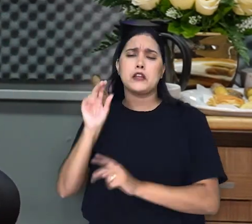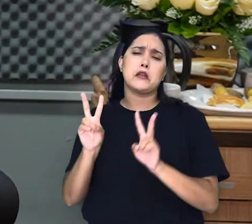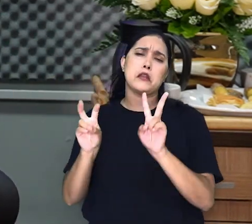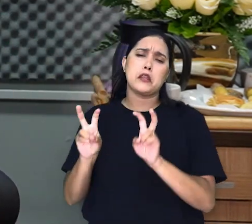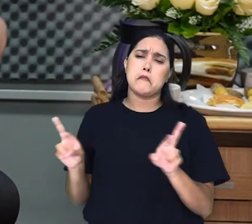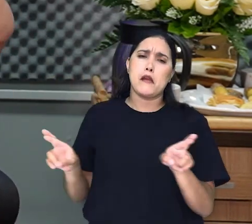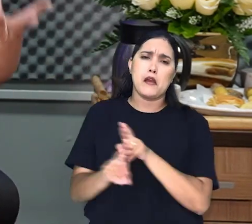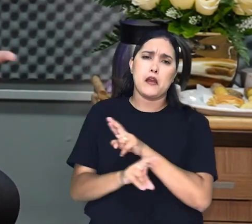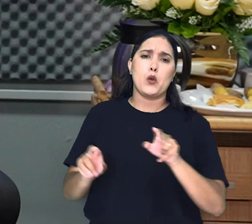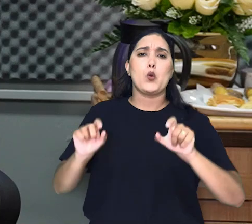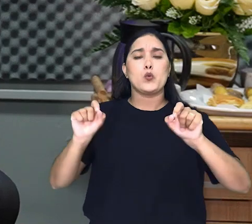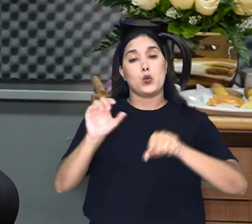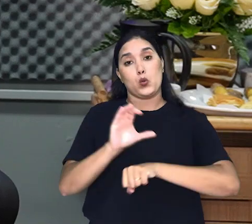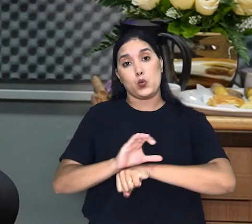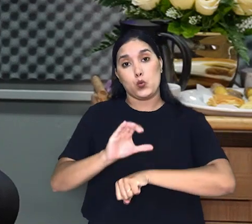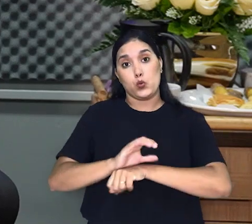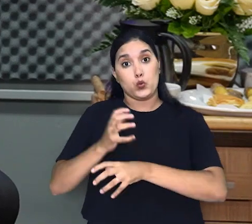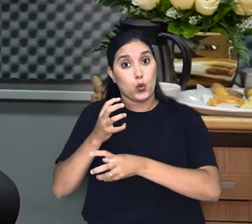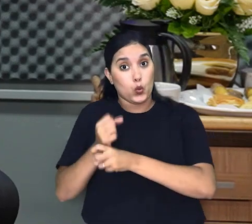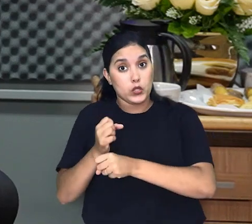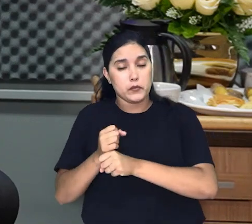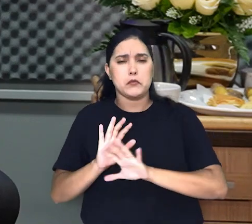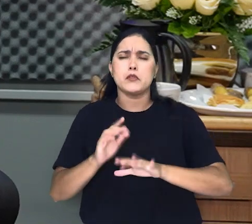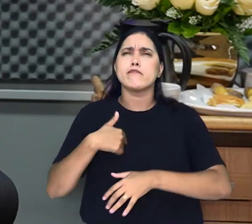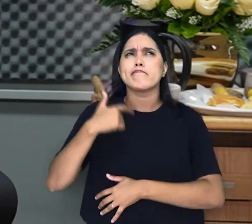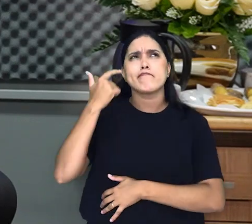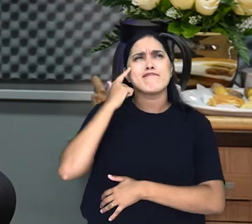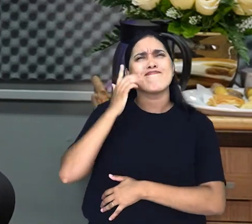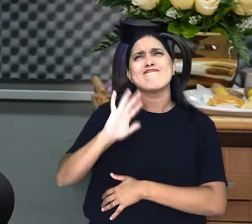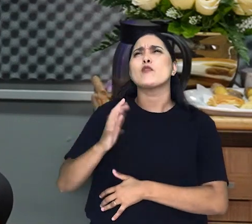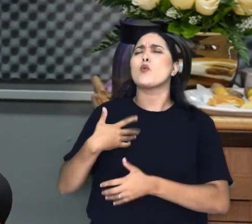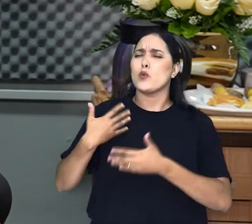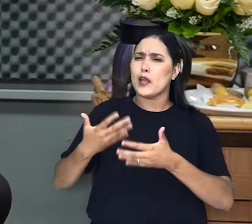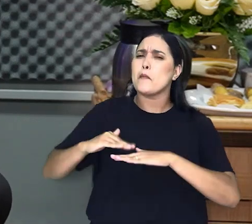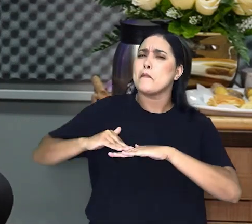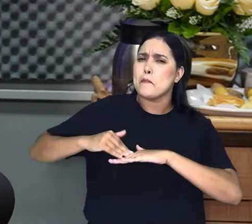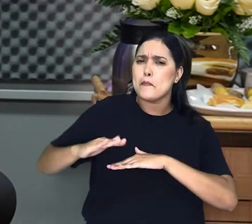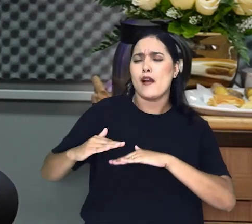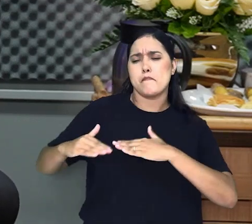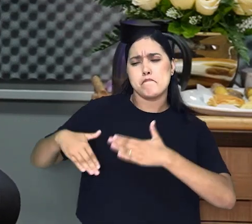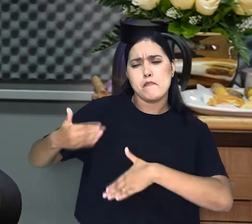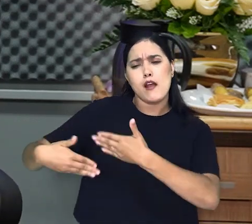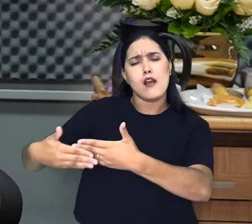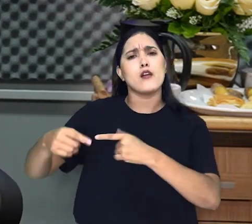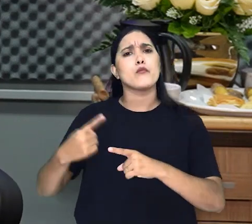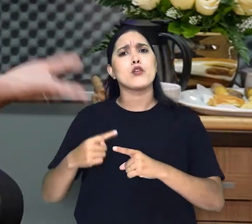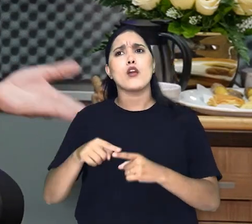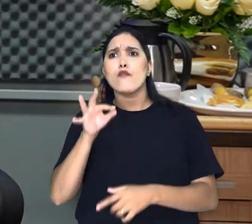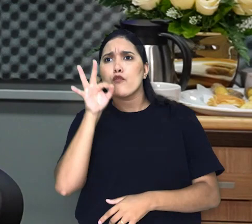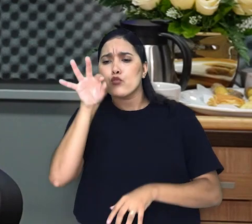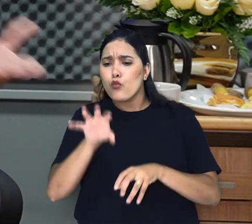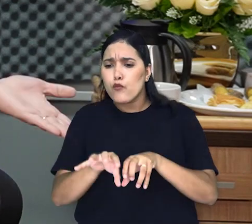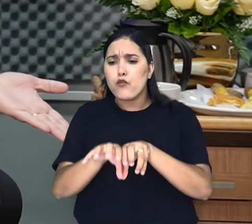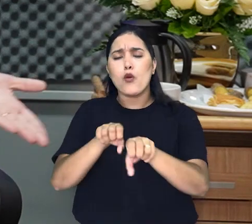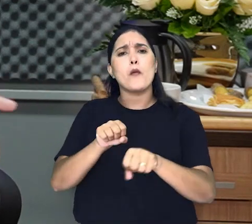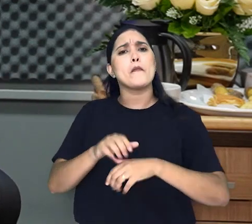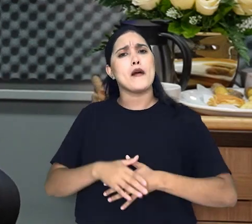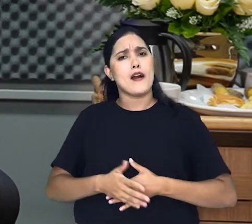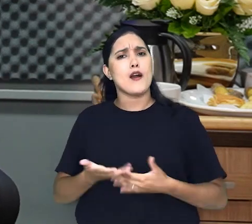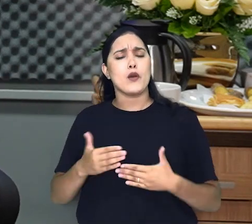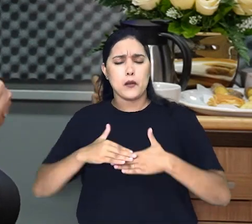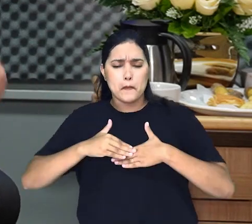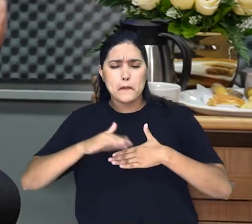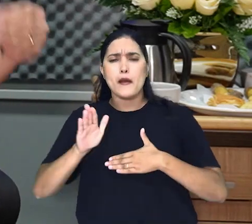formar. Eu quero mais do que o professor vai me oferecer aqui. E aí acabou que eu não fiz o curso, não terminei nenhum